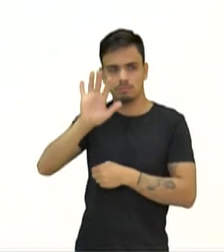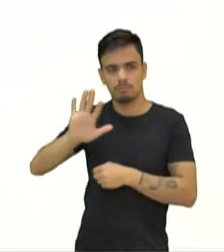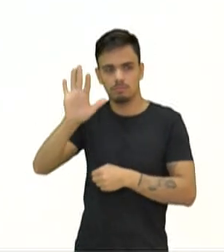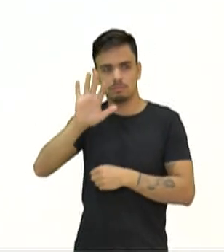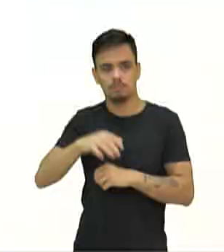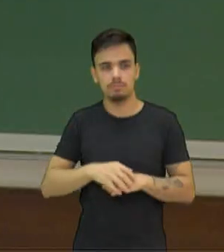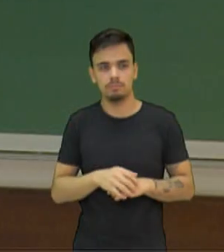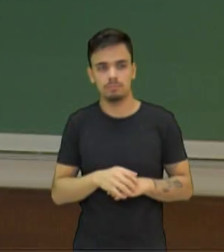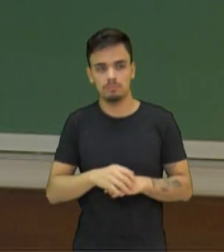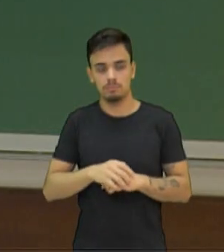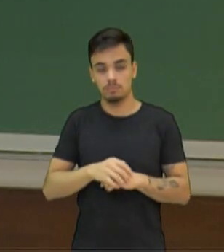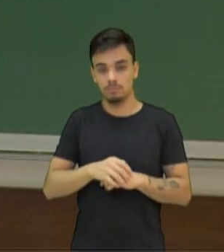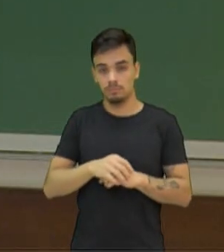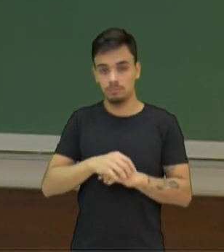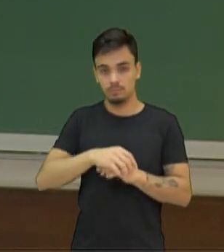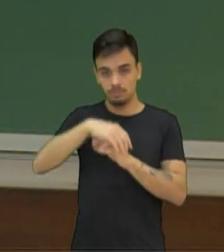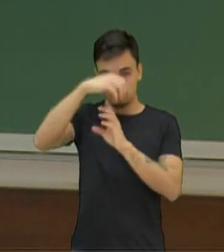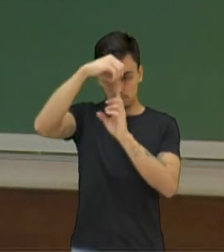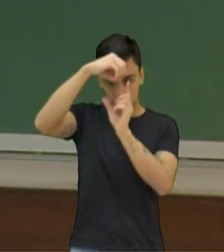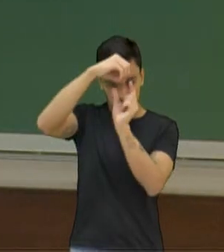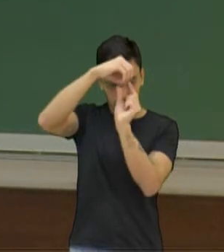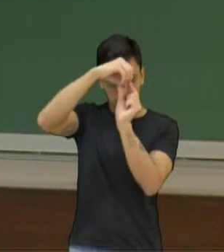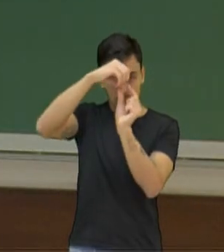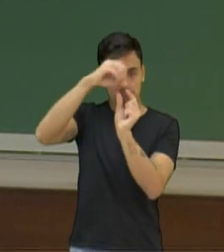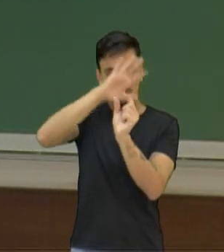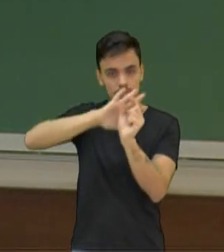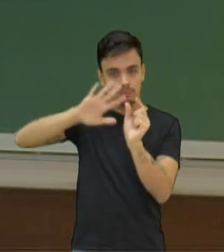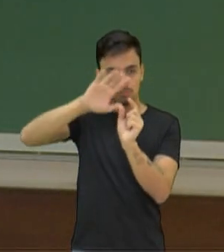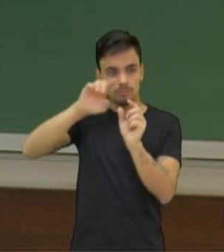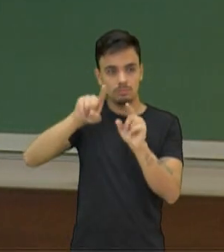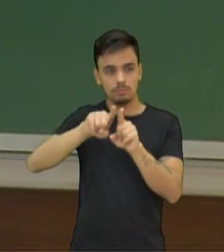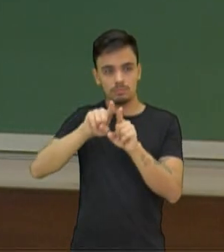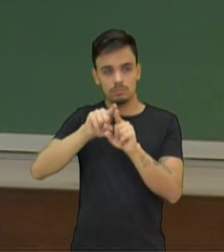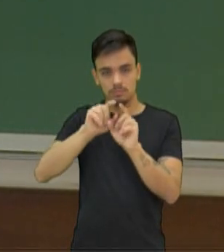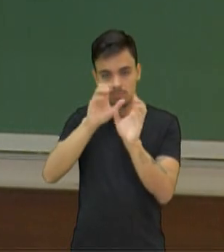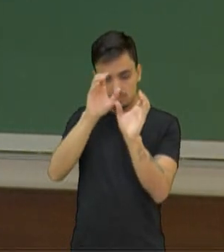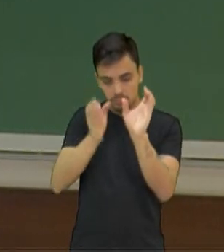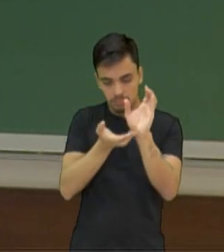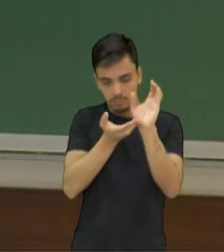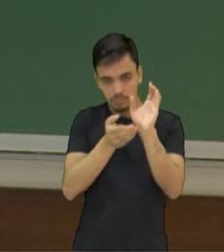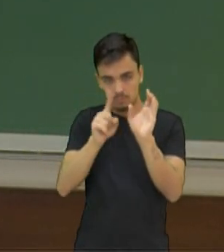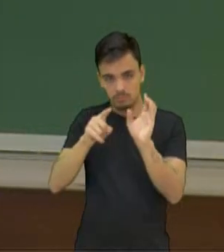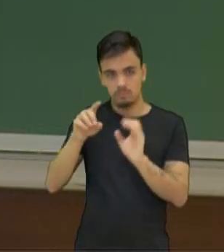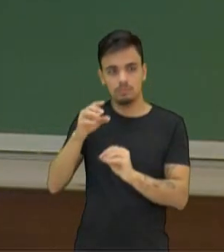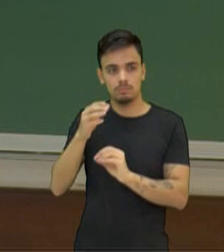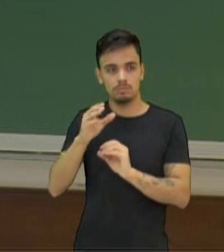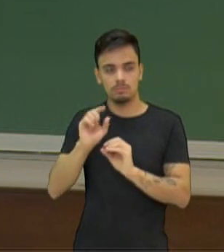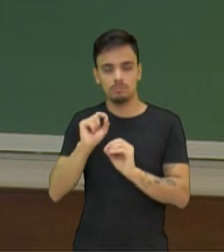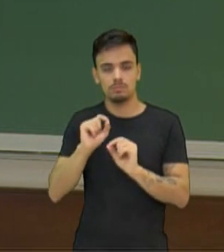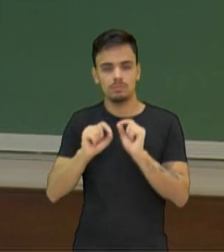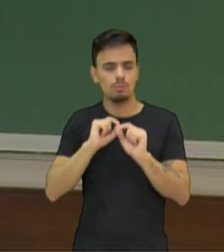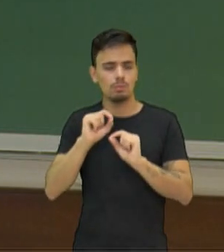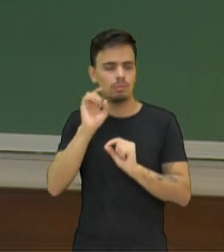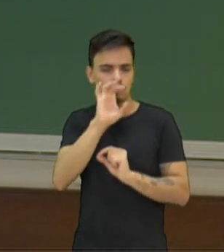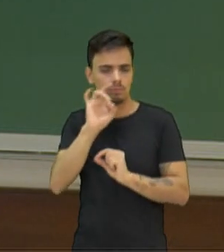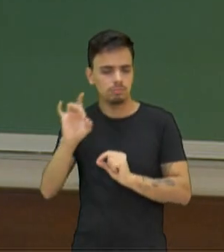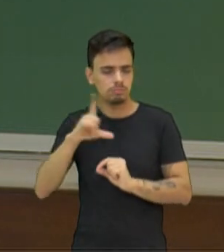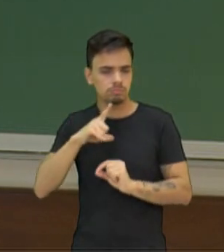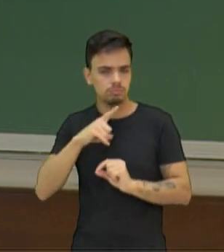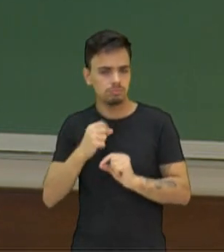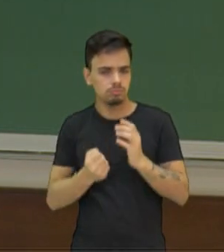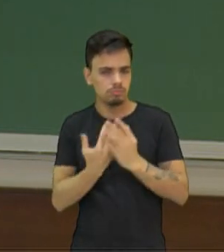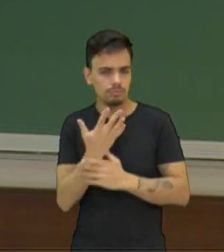tubo neural aqui em cima, né? A notocorda e o arquêntero essa parte de baixo aqui. O que cada um deles vai